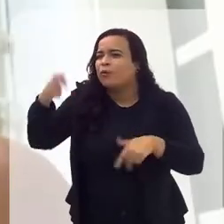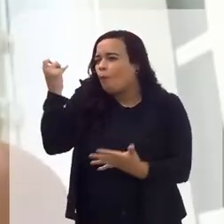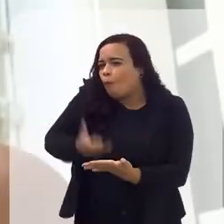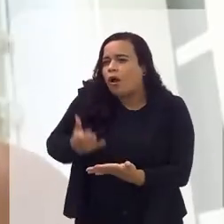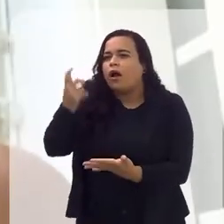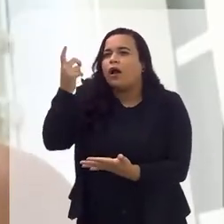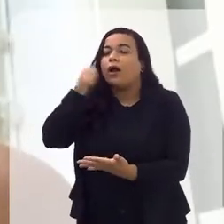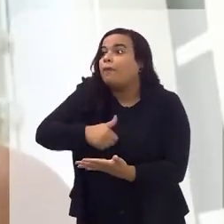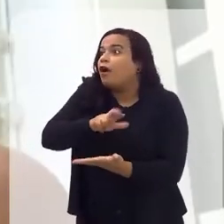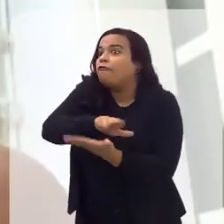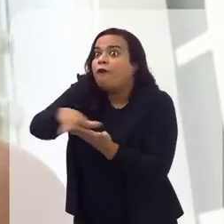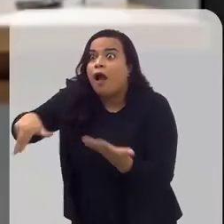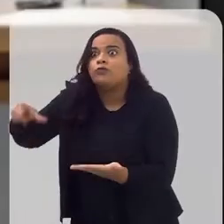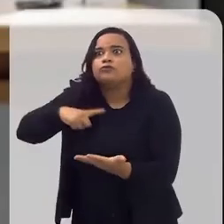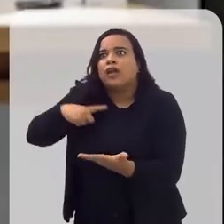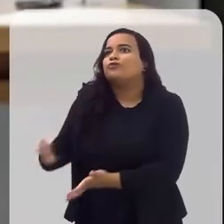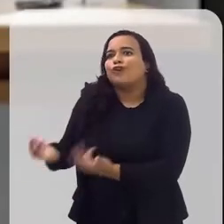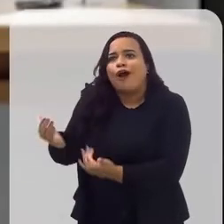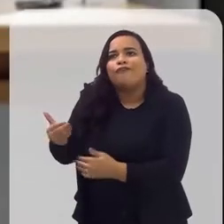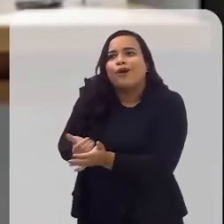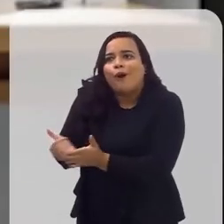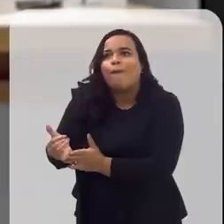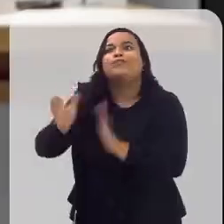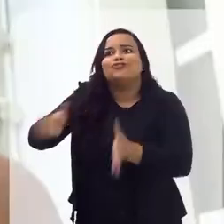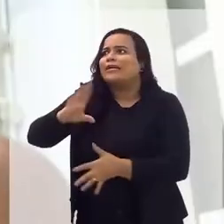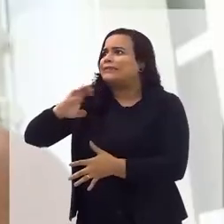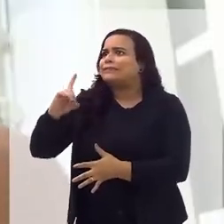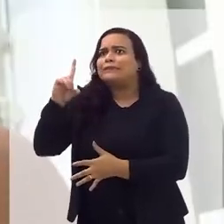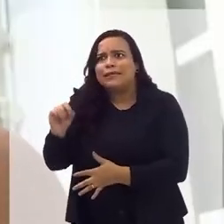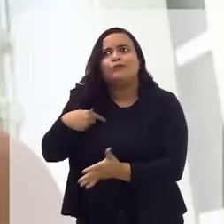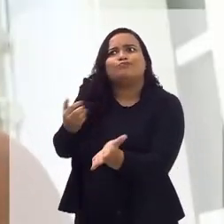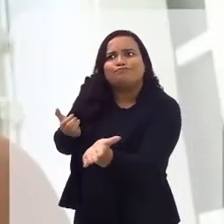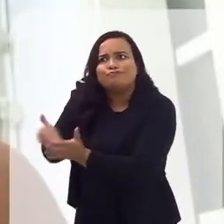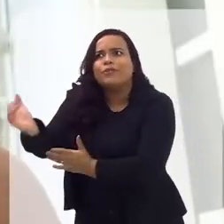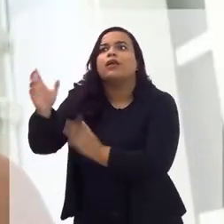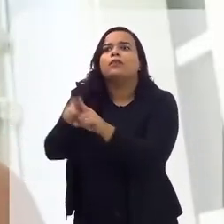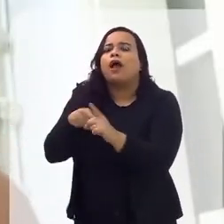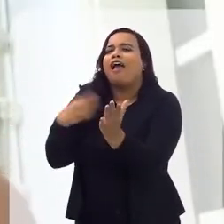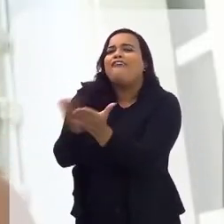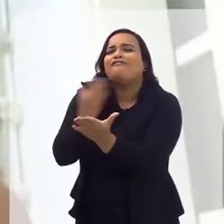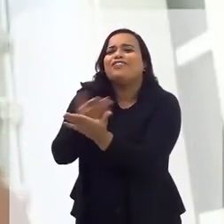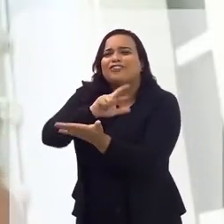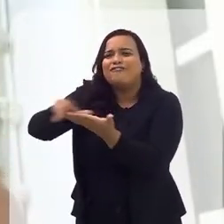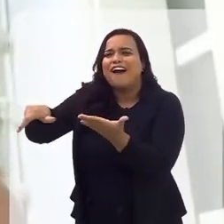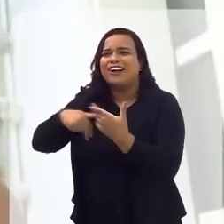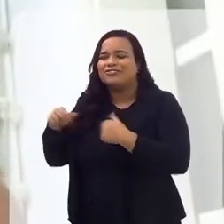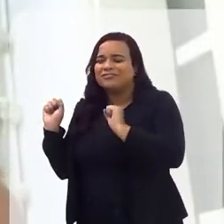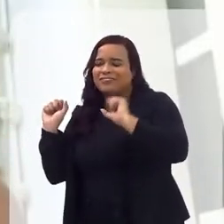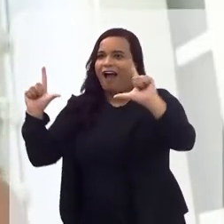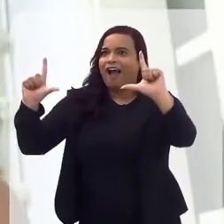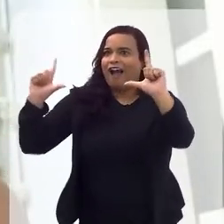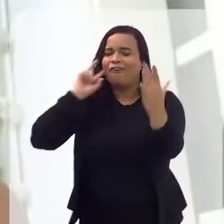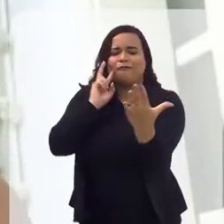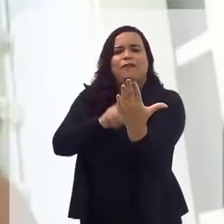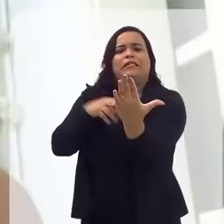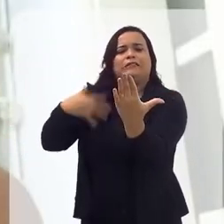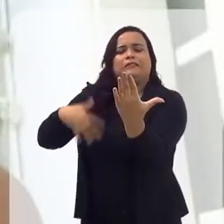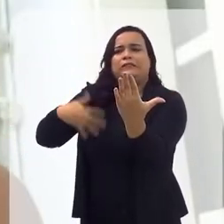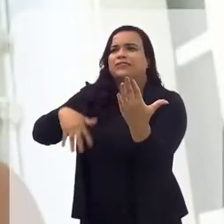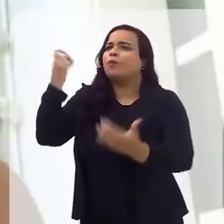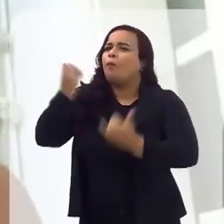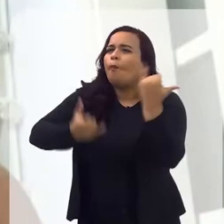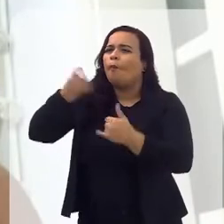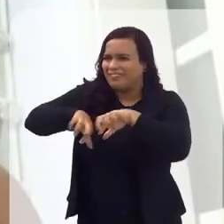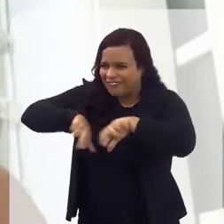coisa que pega muitas meninas, muitas adolescentes desde muito cedo. Então isso também vinha para mim, aquelas revistas, a capa da revista, né, daquelas